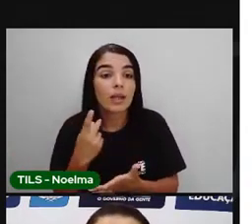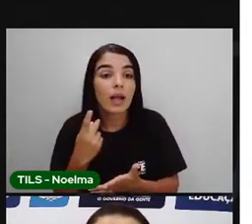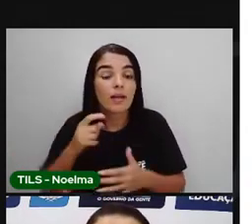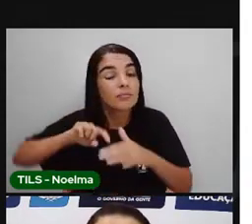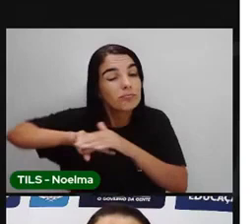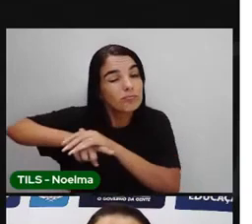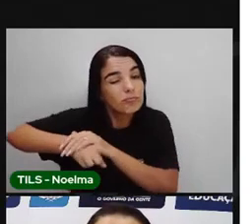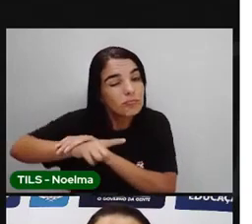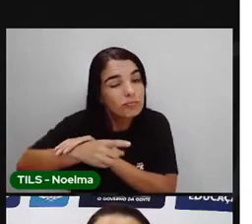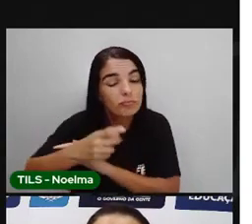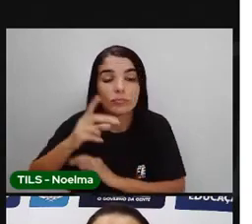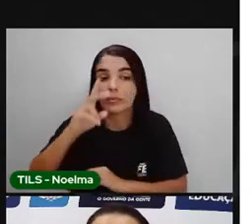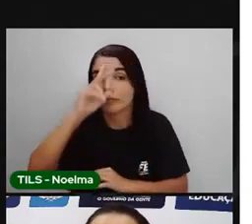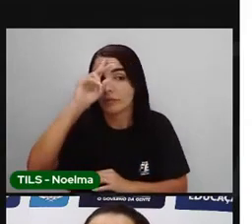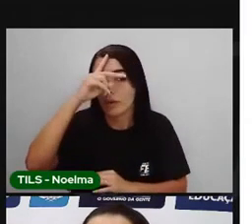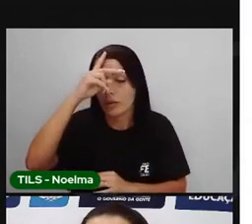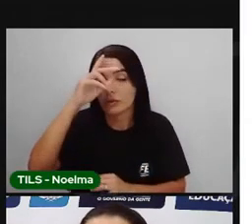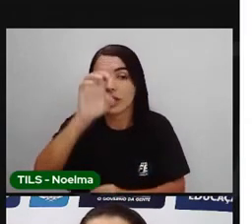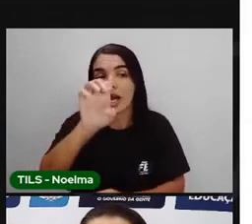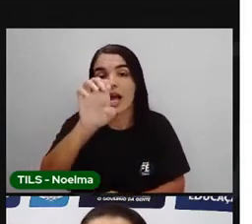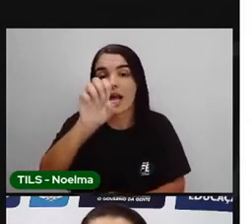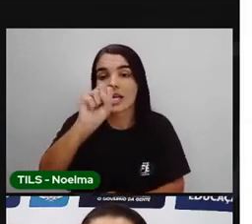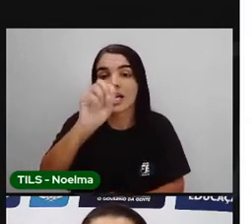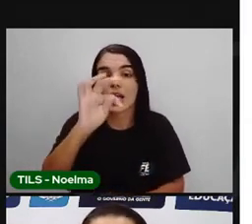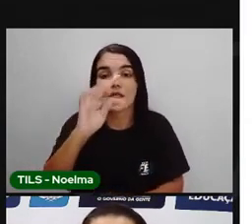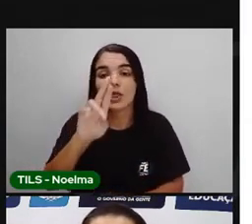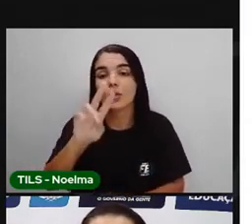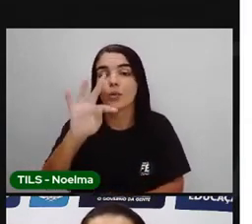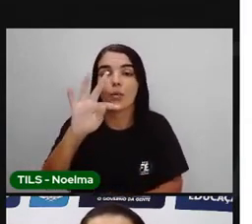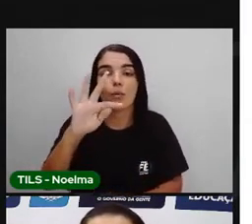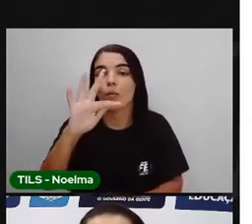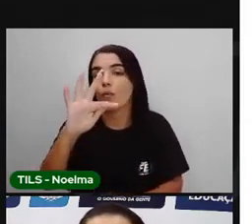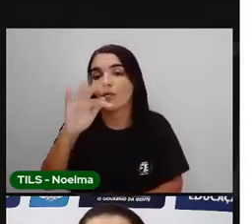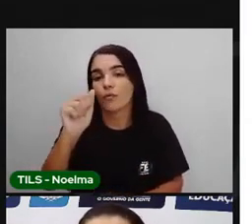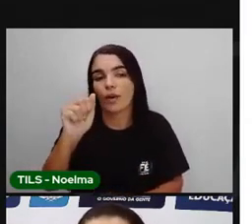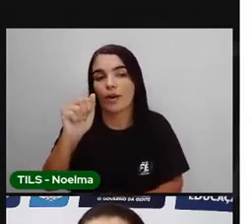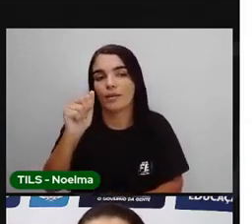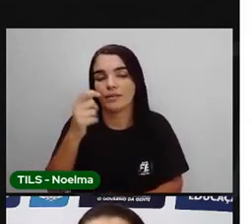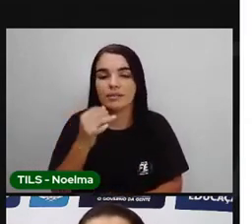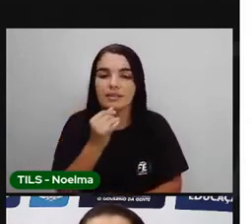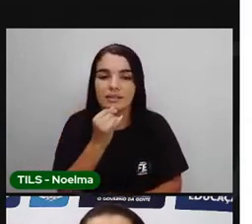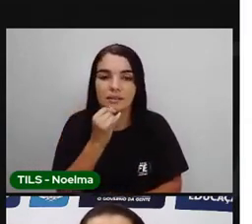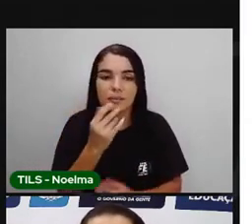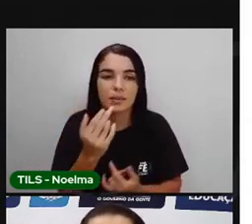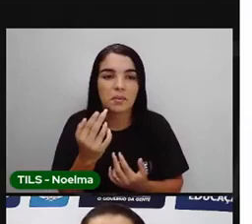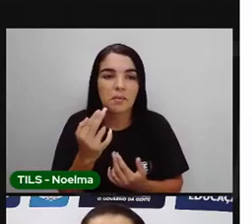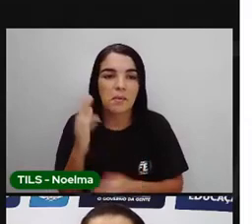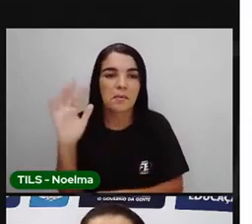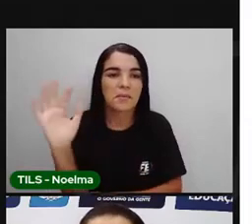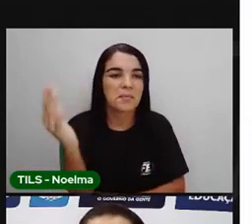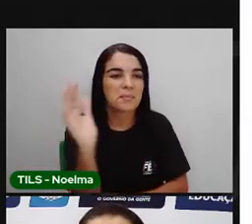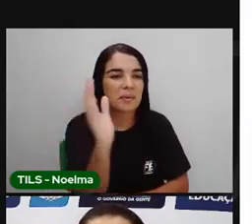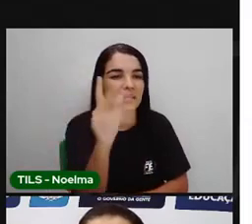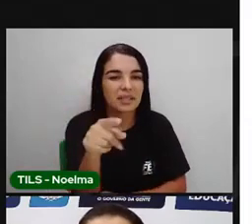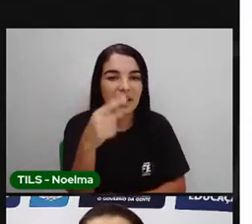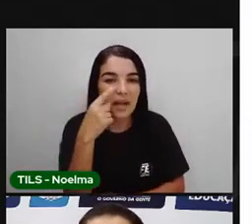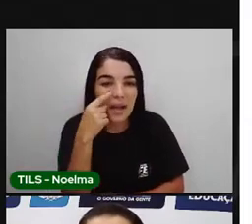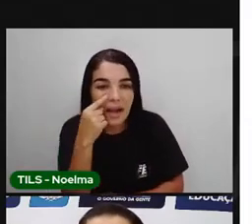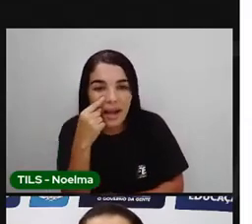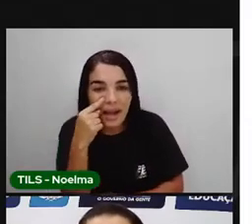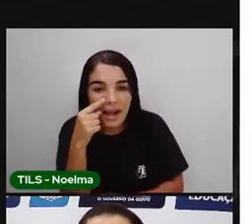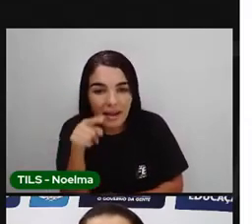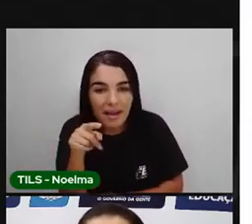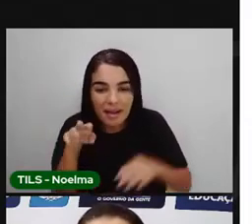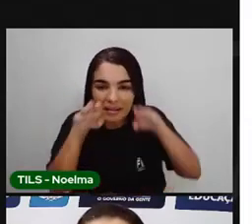estufa. E aí a gente lembra daquela estufa de planta, né? Onde é colocado um vidro. Para que se coloca esse vidro?